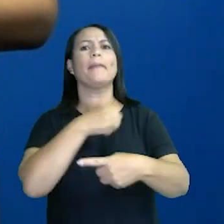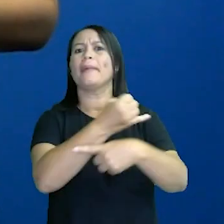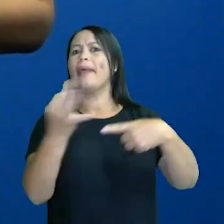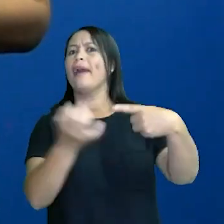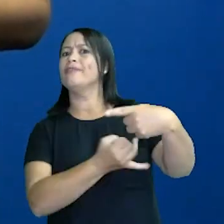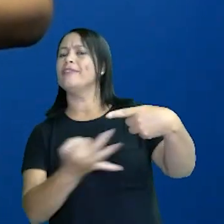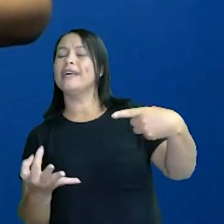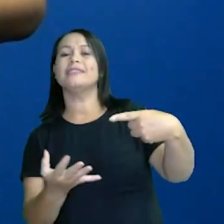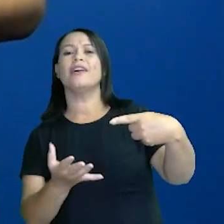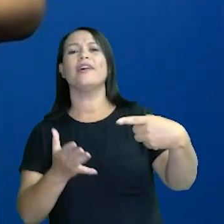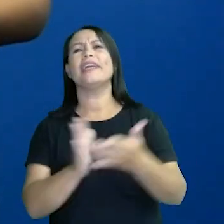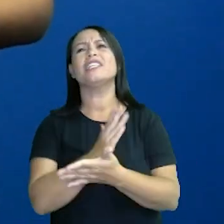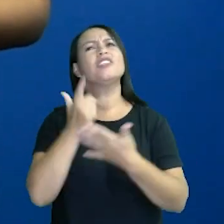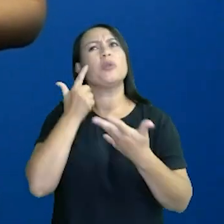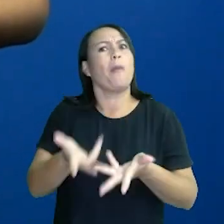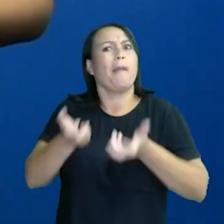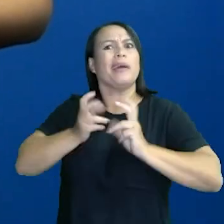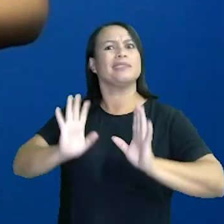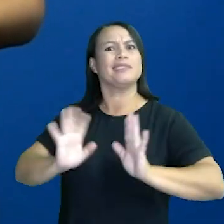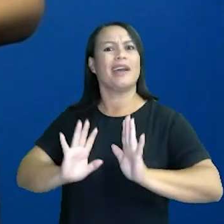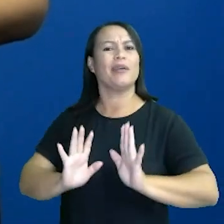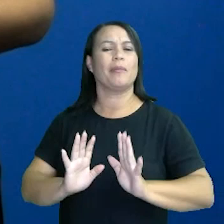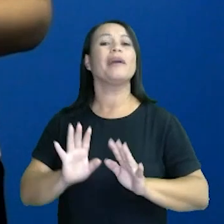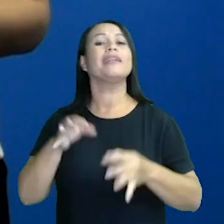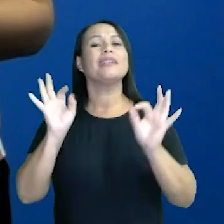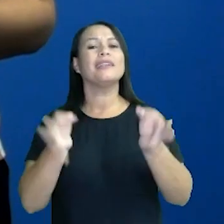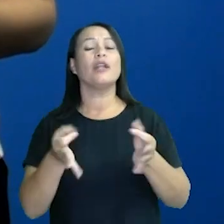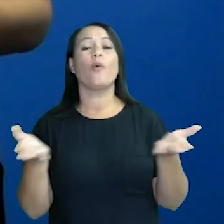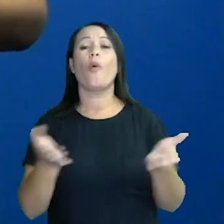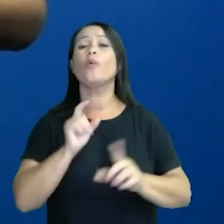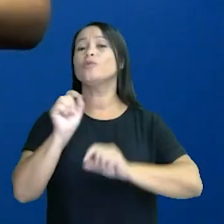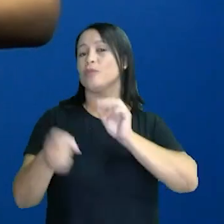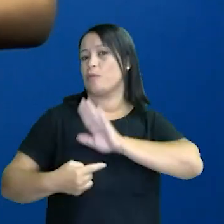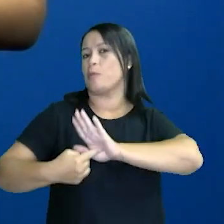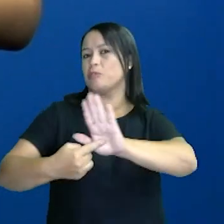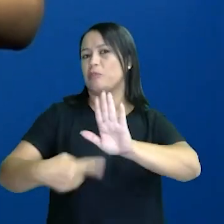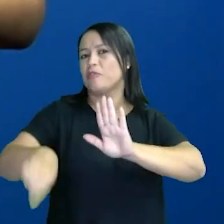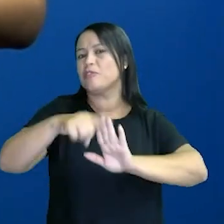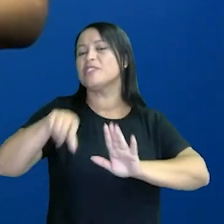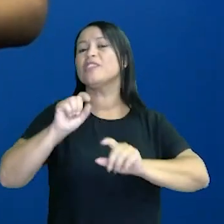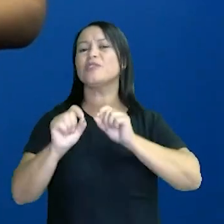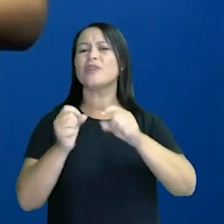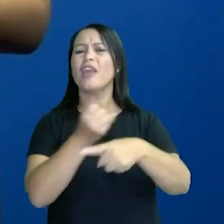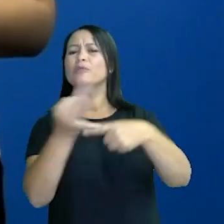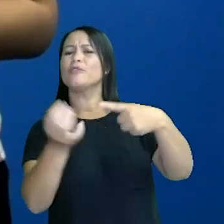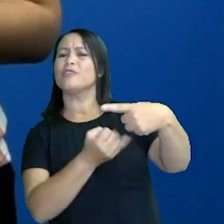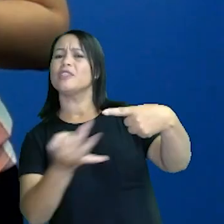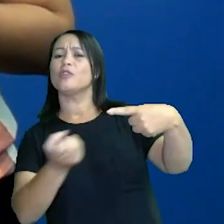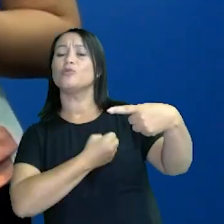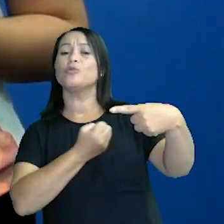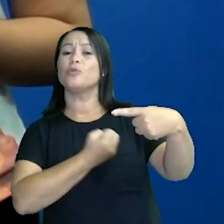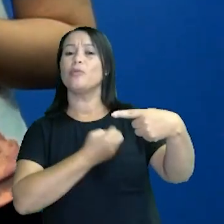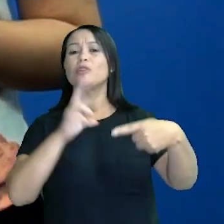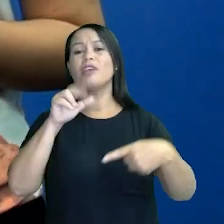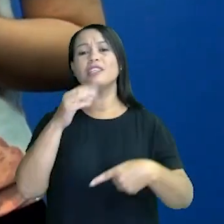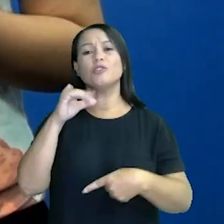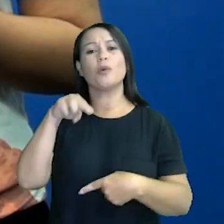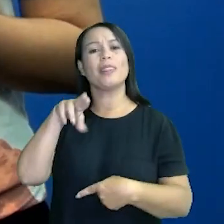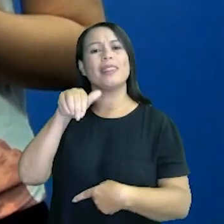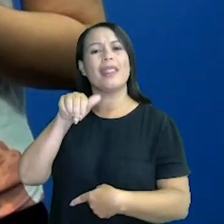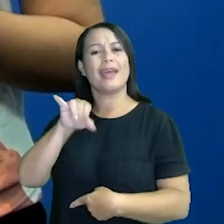fração e muitas vezes a gente nem se dá conta, tá certo? Então hoje eu trouxe para vocês aqui a representação fracionária dos números